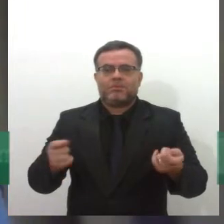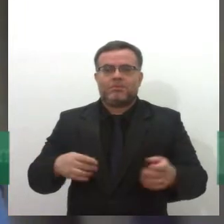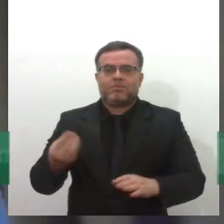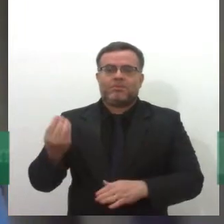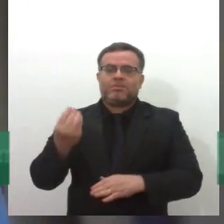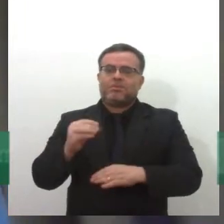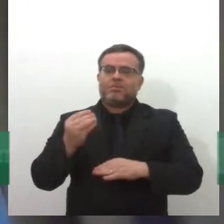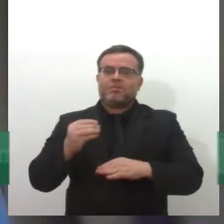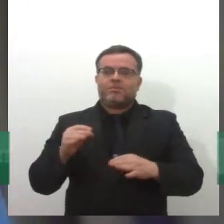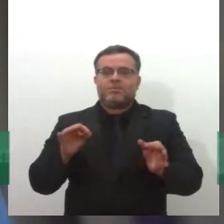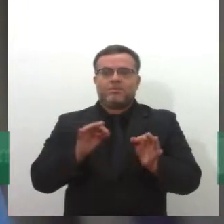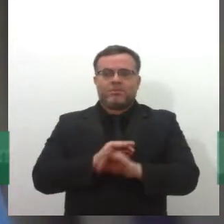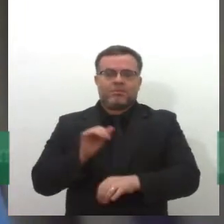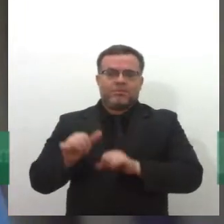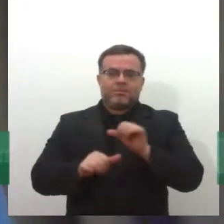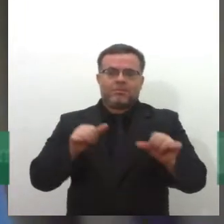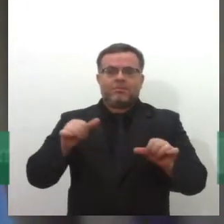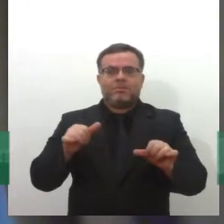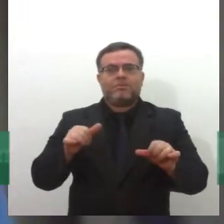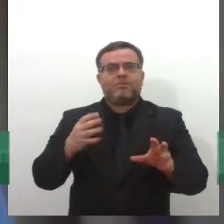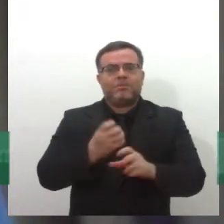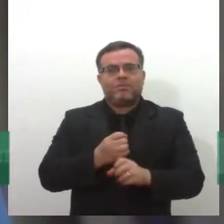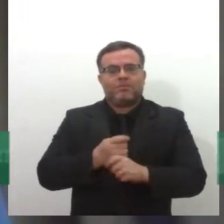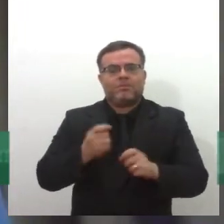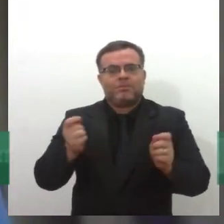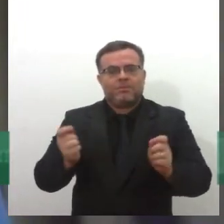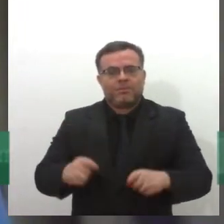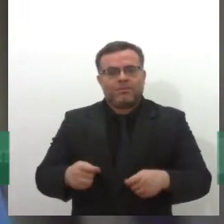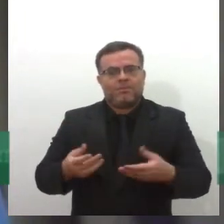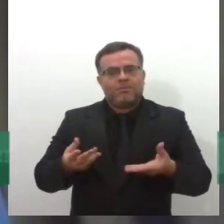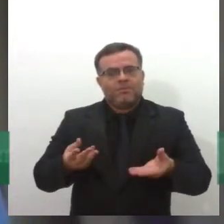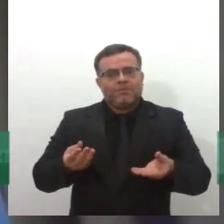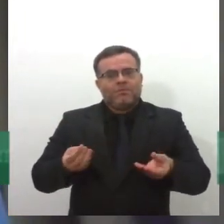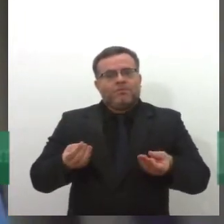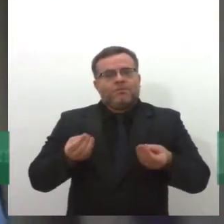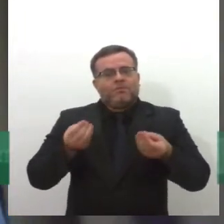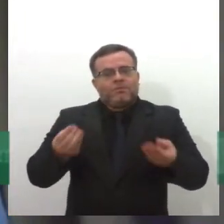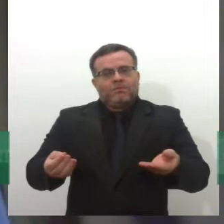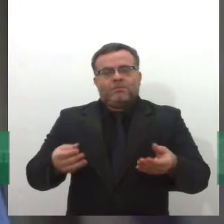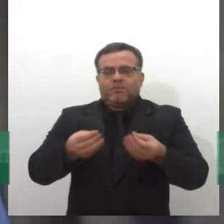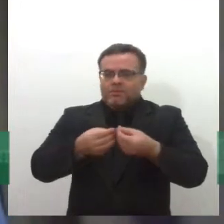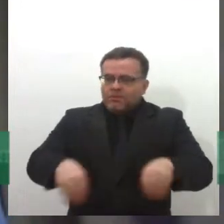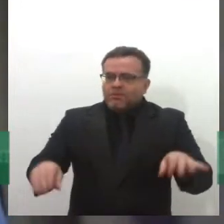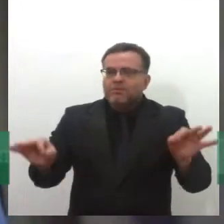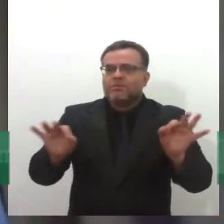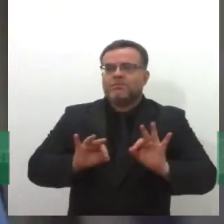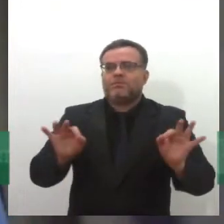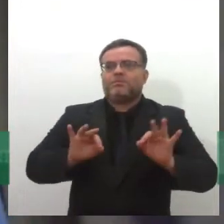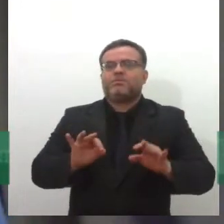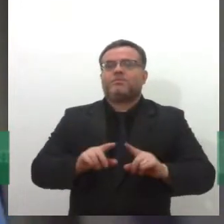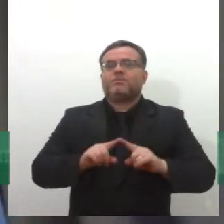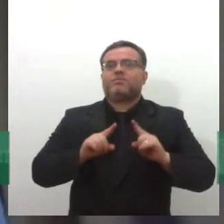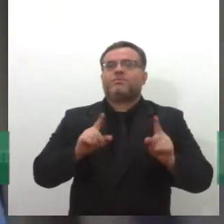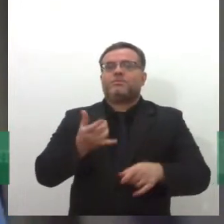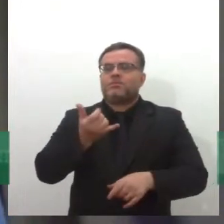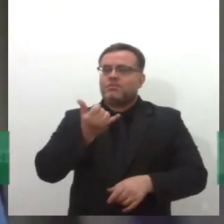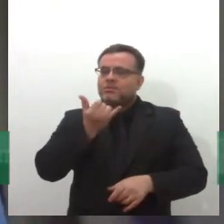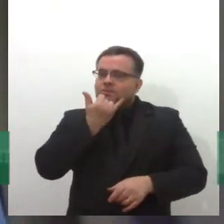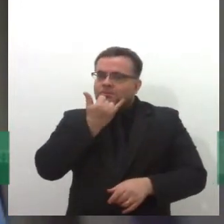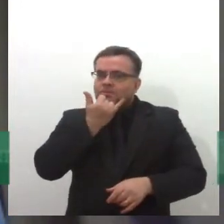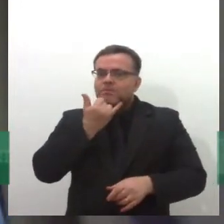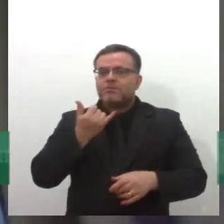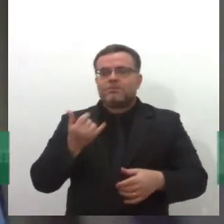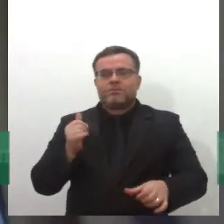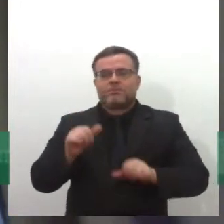de uma reforma tributária mais ampla, né, para que os estados não fossem prejudicados, mas infelizmente essa reforma